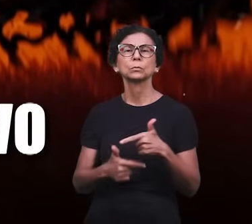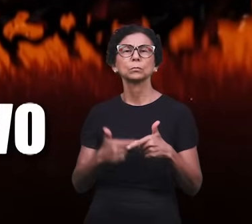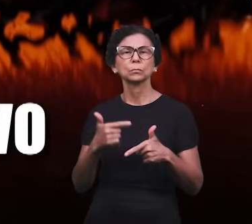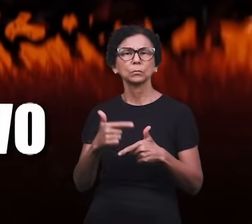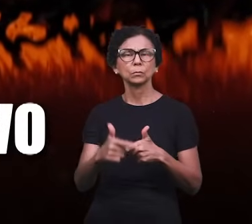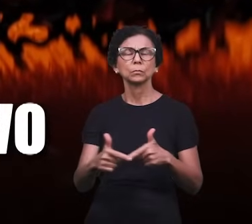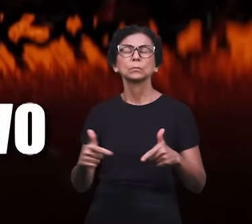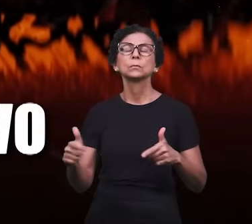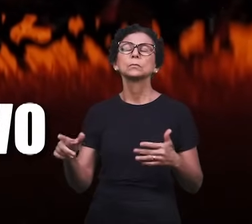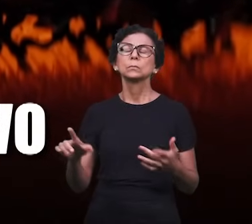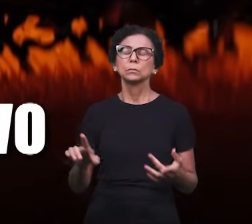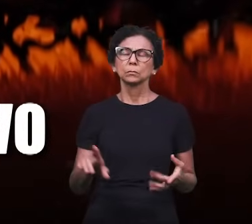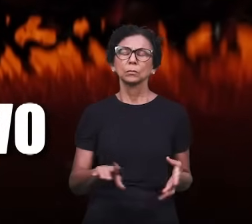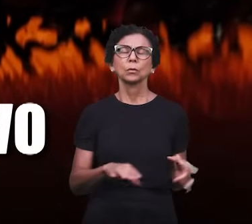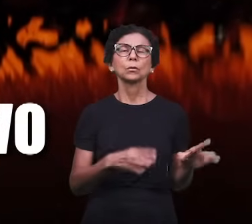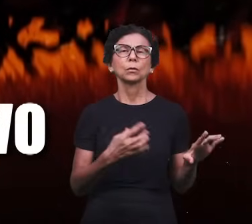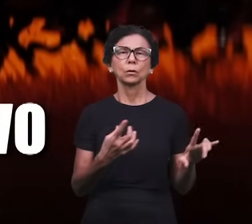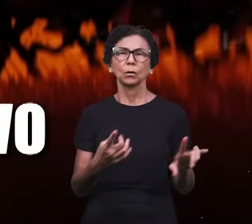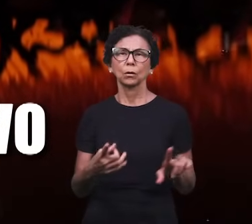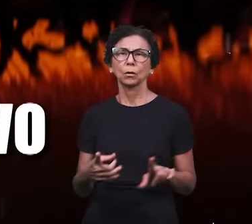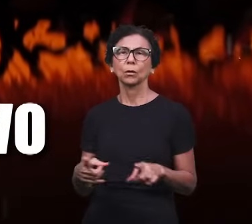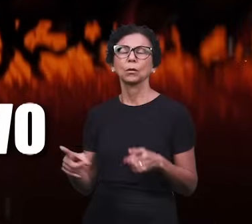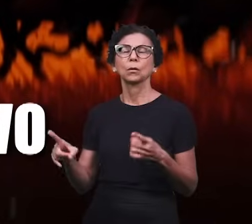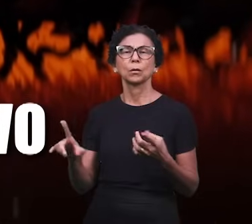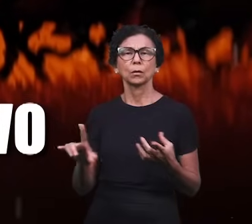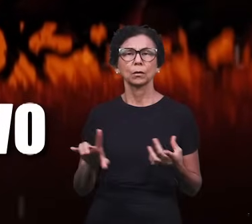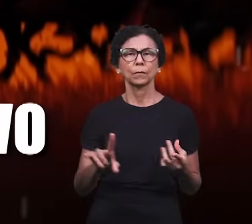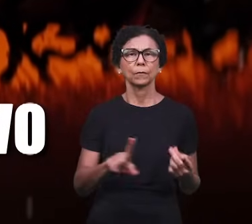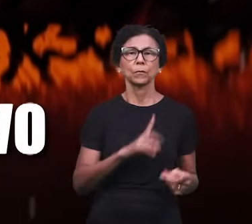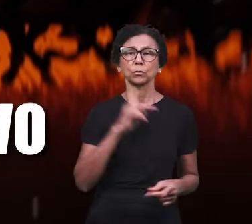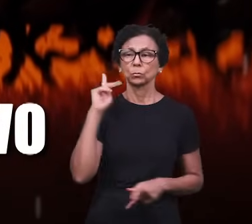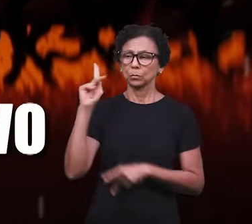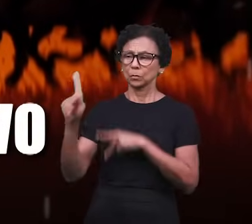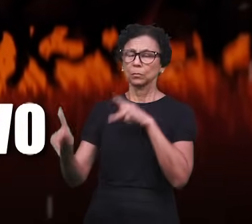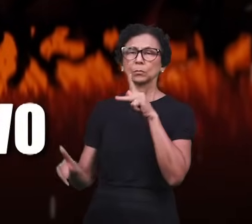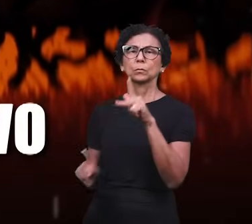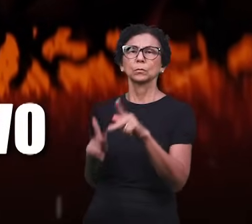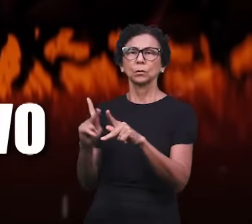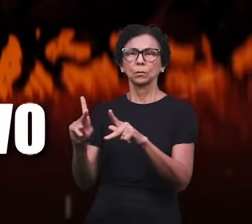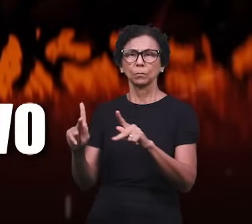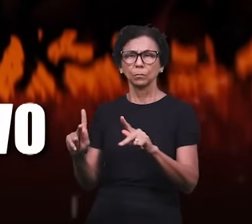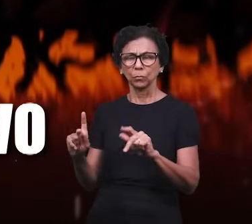que vai à frente do seu povo.